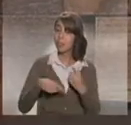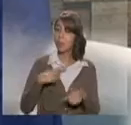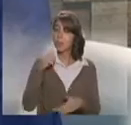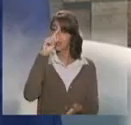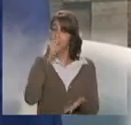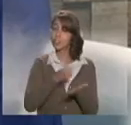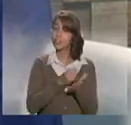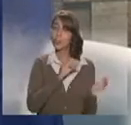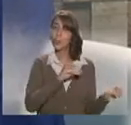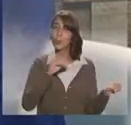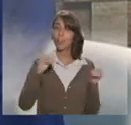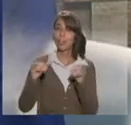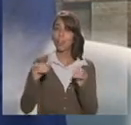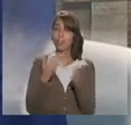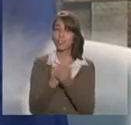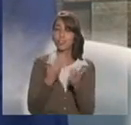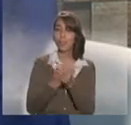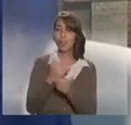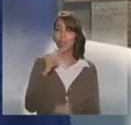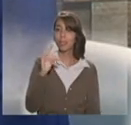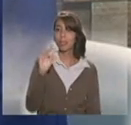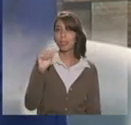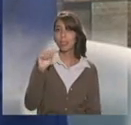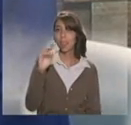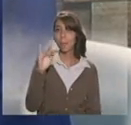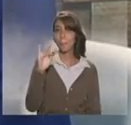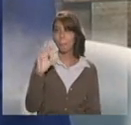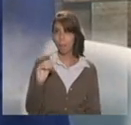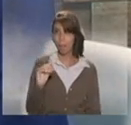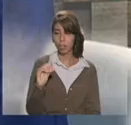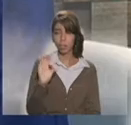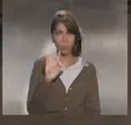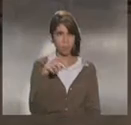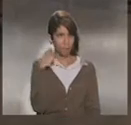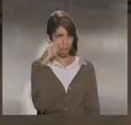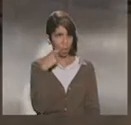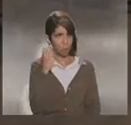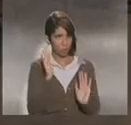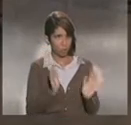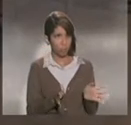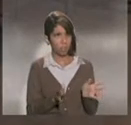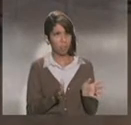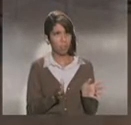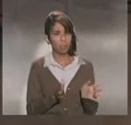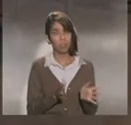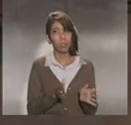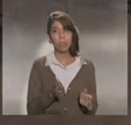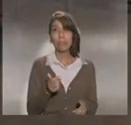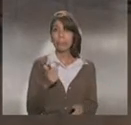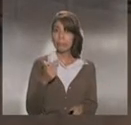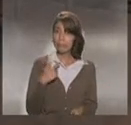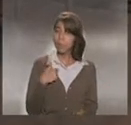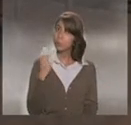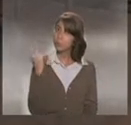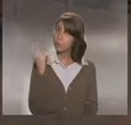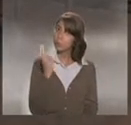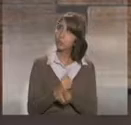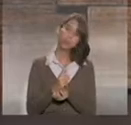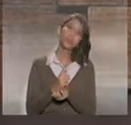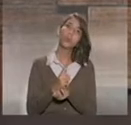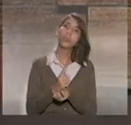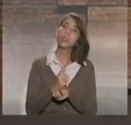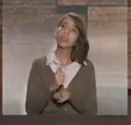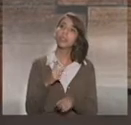você chegou no tablado do meio que atua hoje já tava pois é eu eu tinha eu descobri que